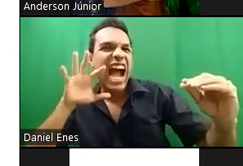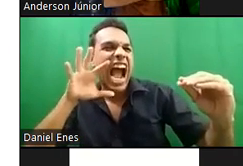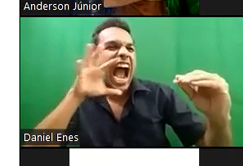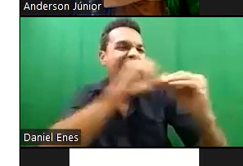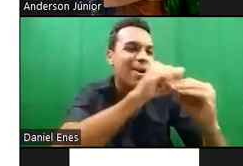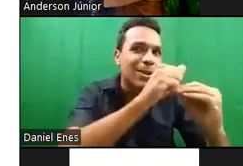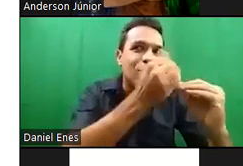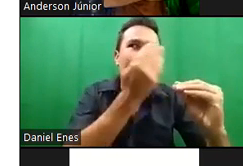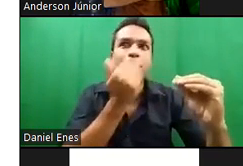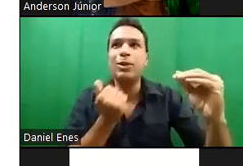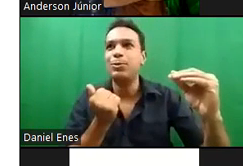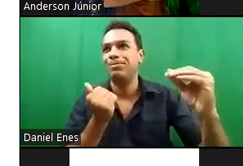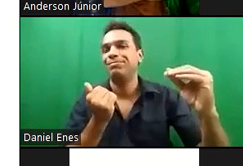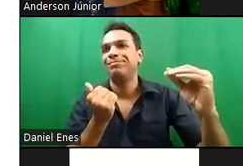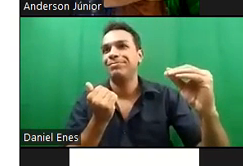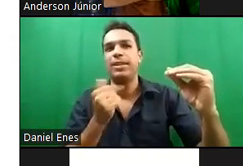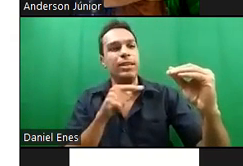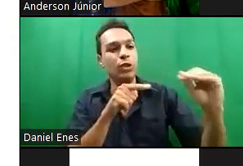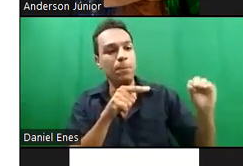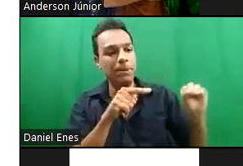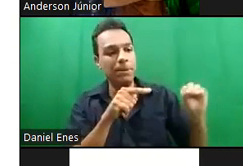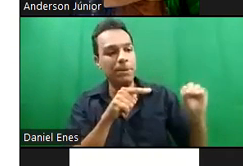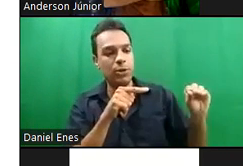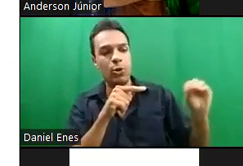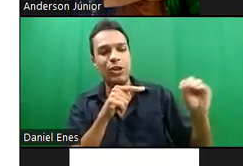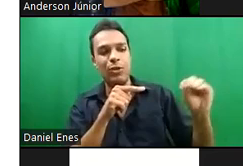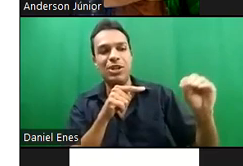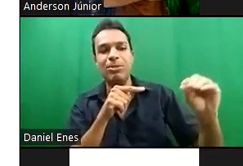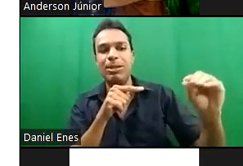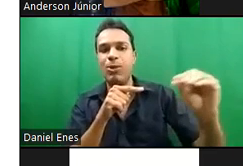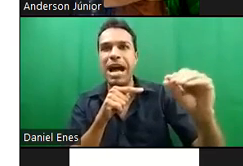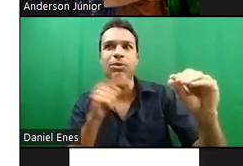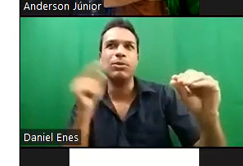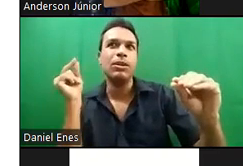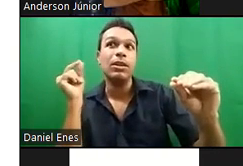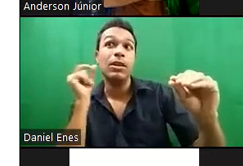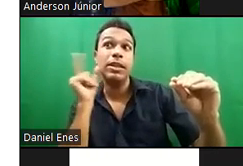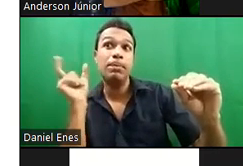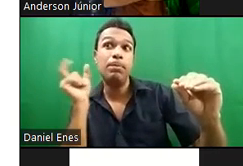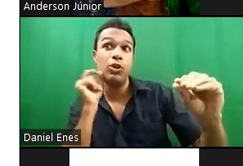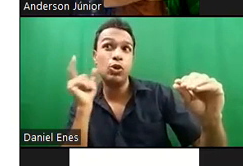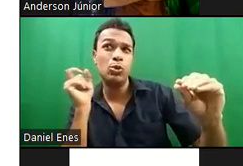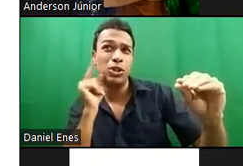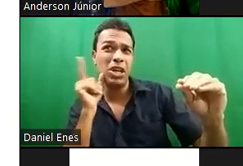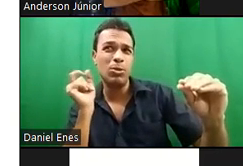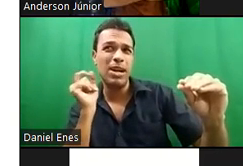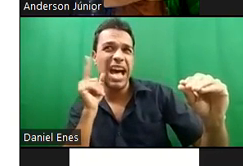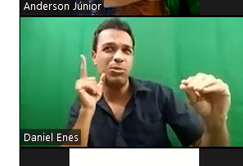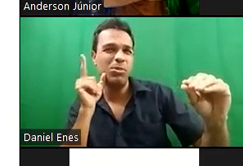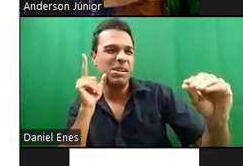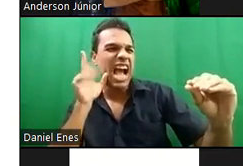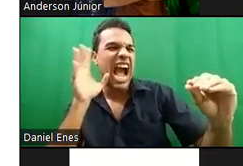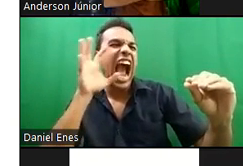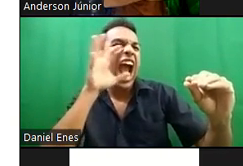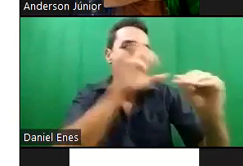Gato comeu. Então, primeiro, eu coloquei o objeto aqui, o rato. Depois, o sujeito, o